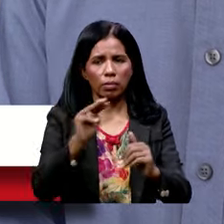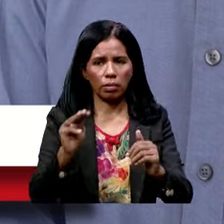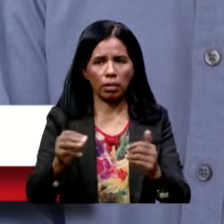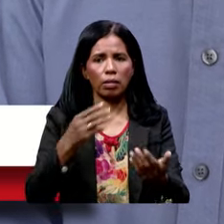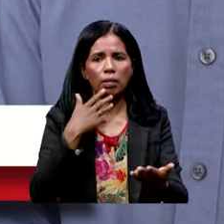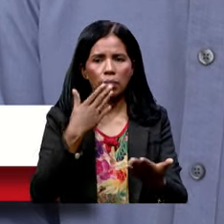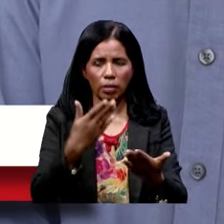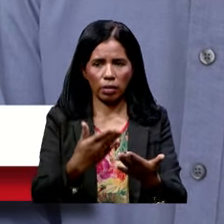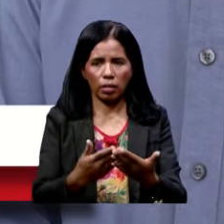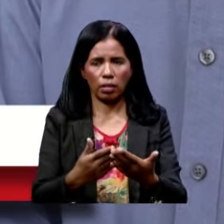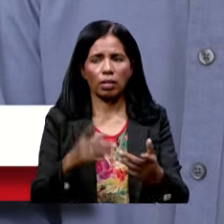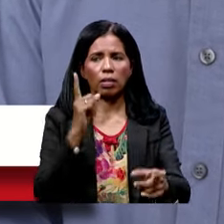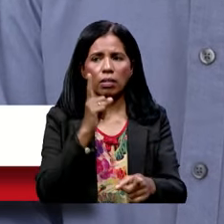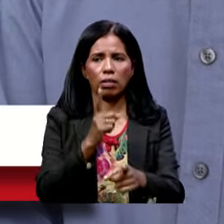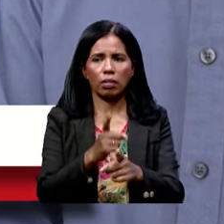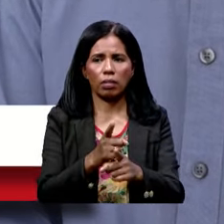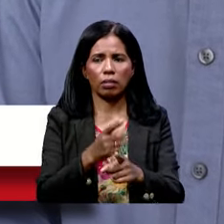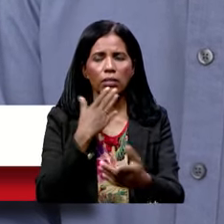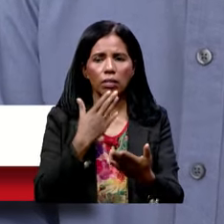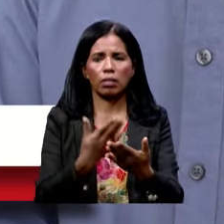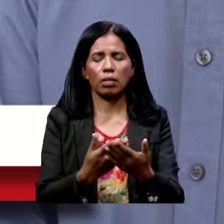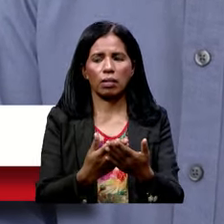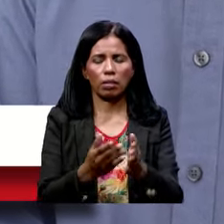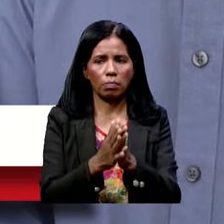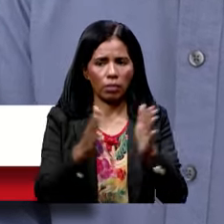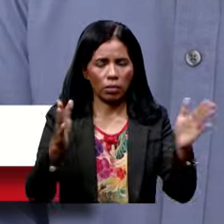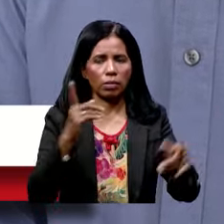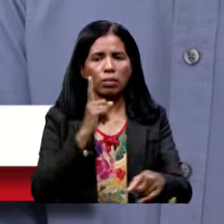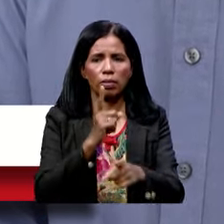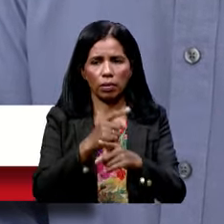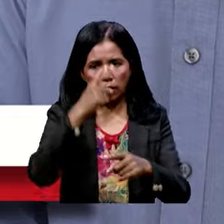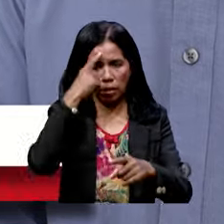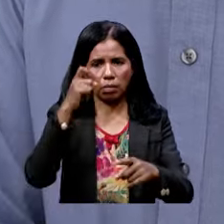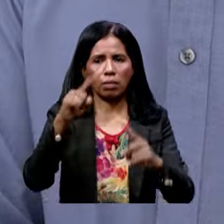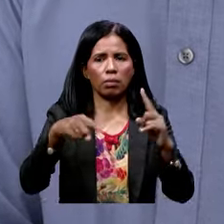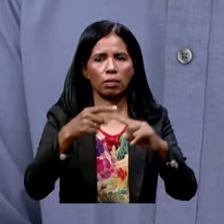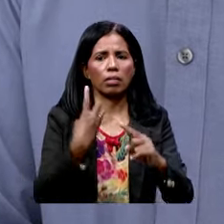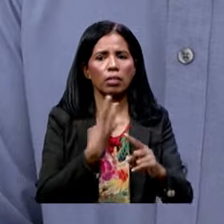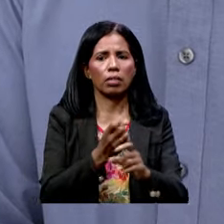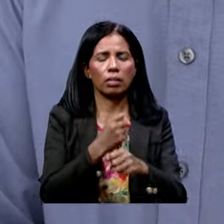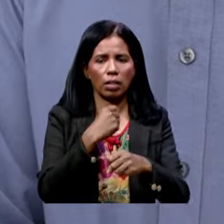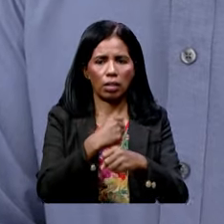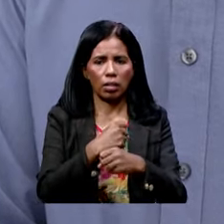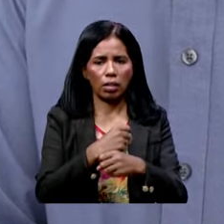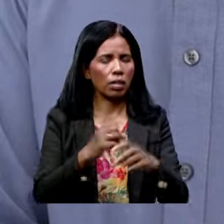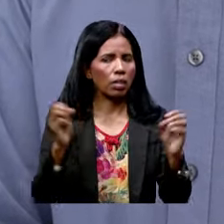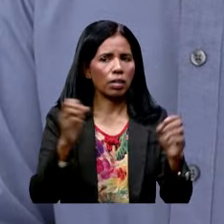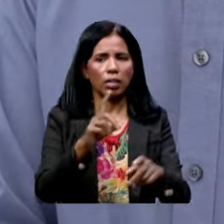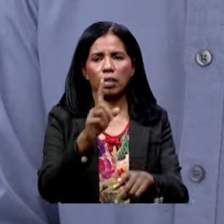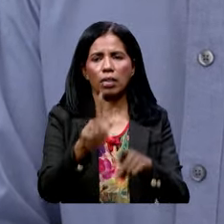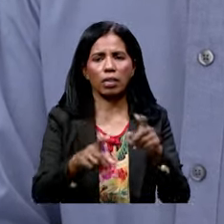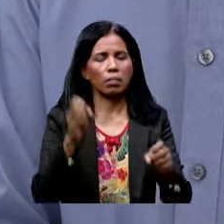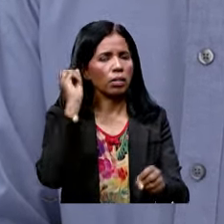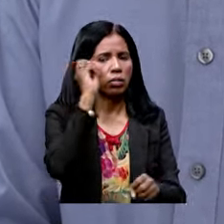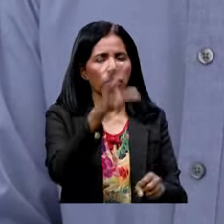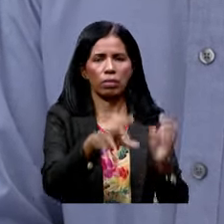nebe, prefeito teves, maka asteves, tamba waire ita halao jejun la e ida mak mai atu tuda